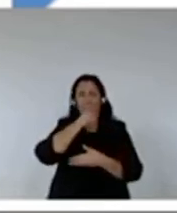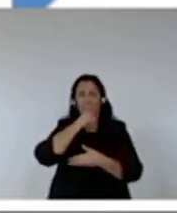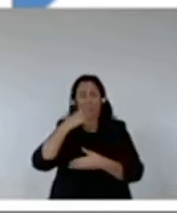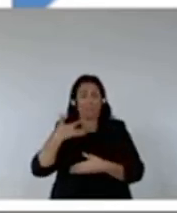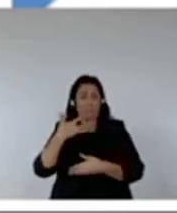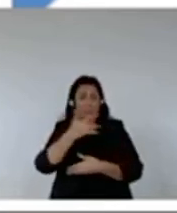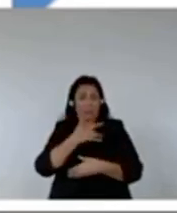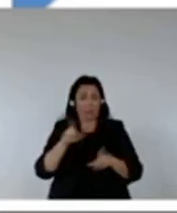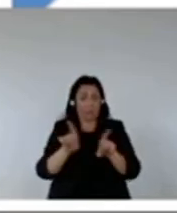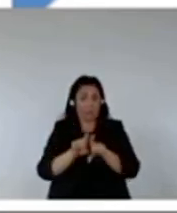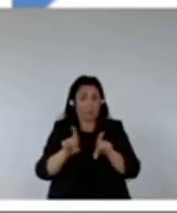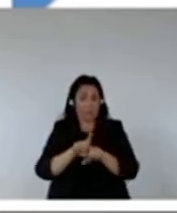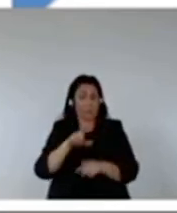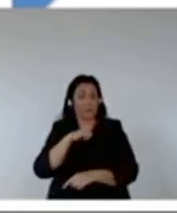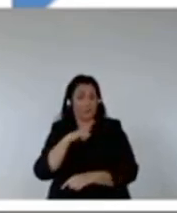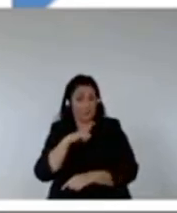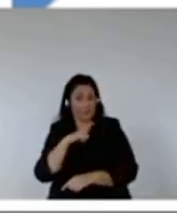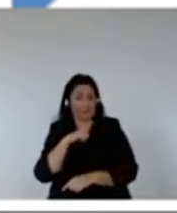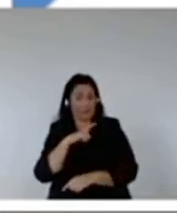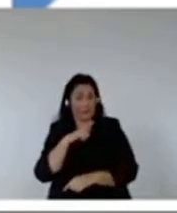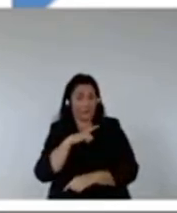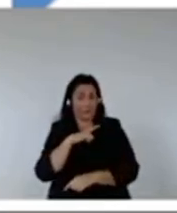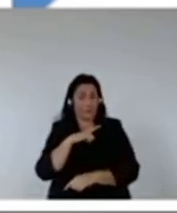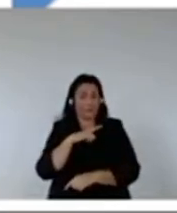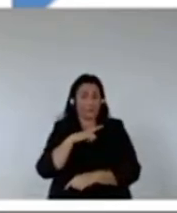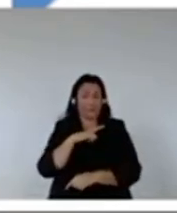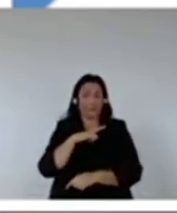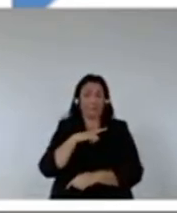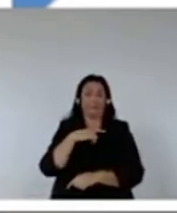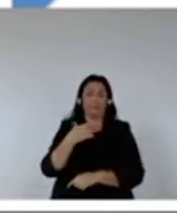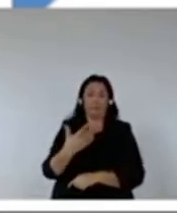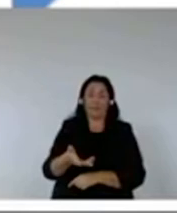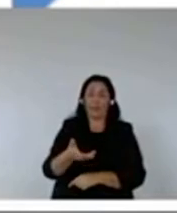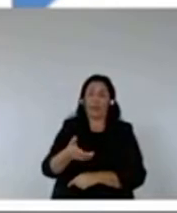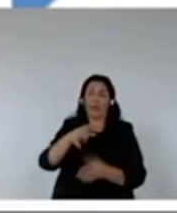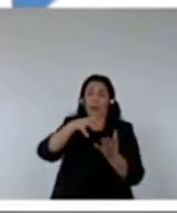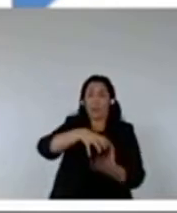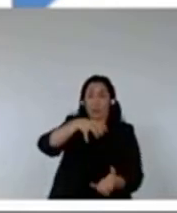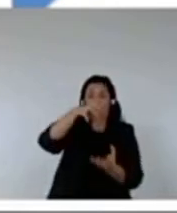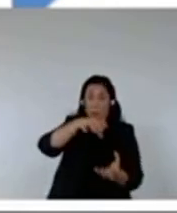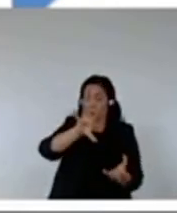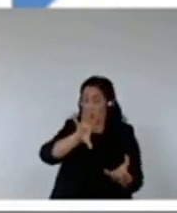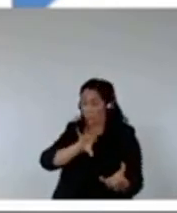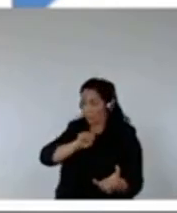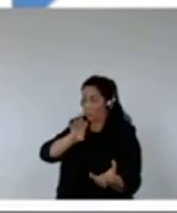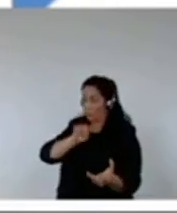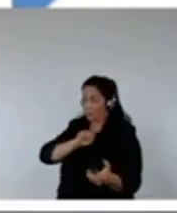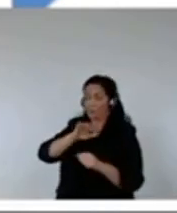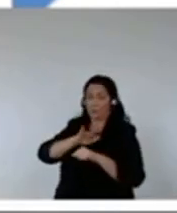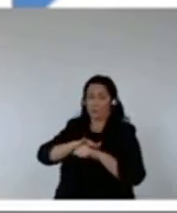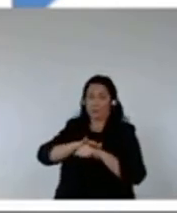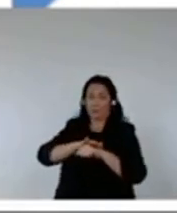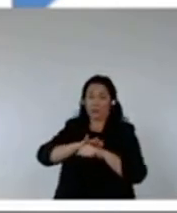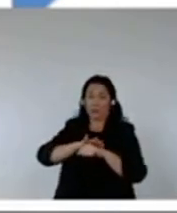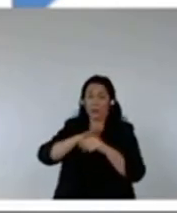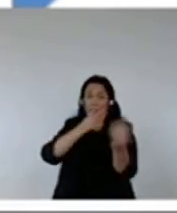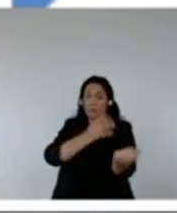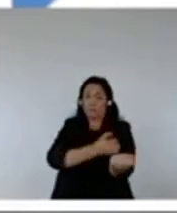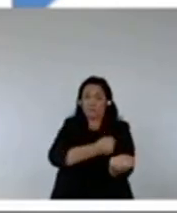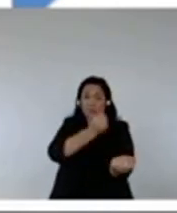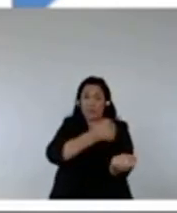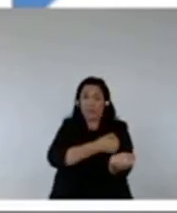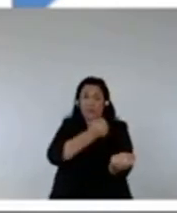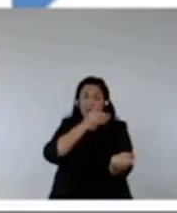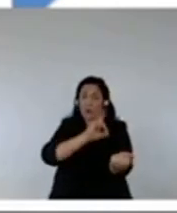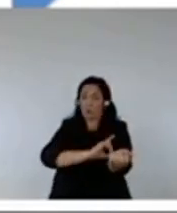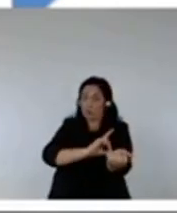E um terceiro momento foi o seguinte, olha, não é só não ter doença, não é só estar com a pressão bem, boa, o